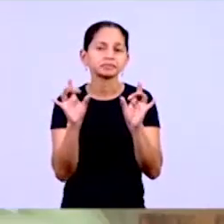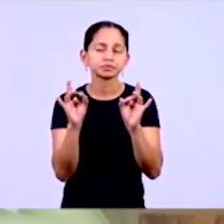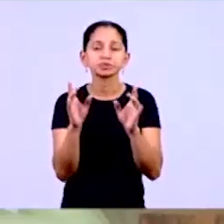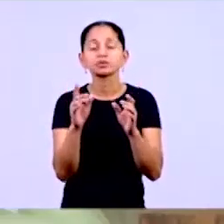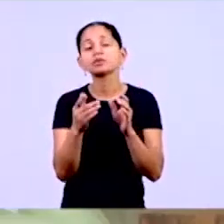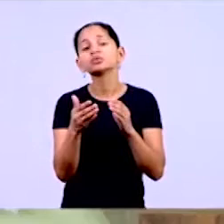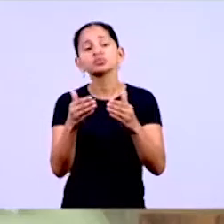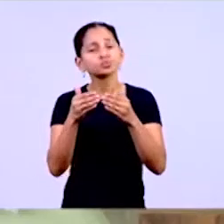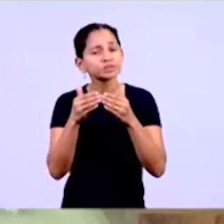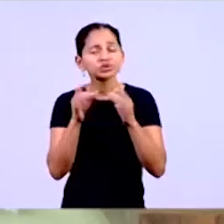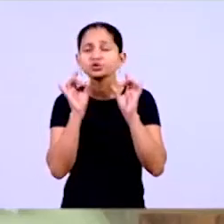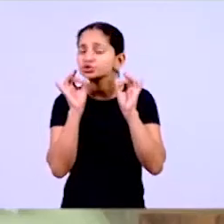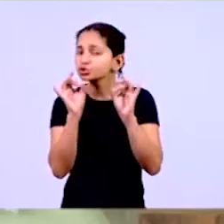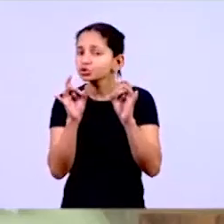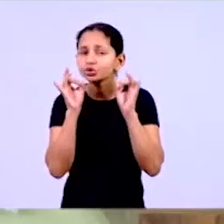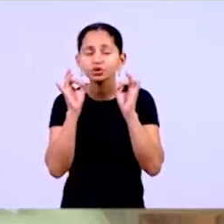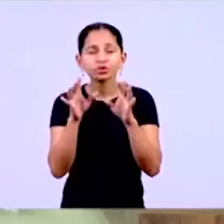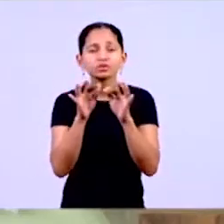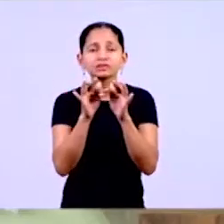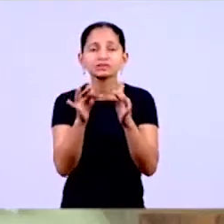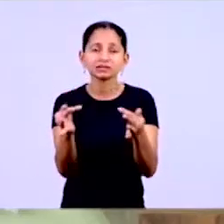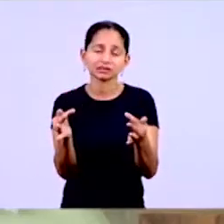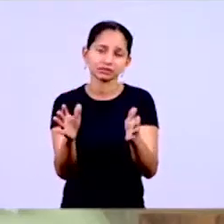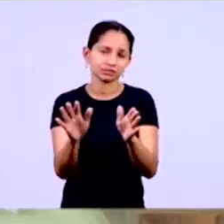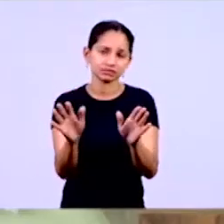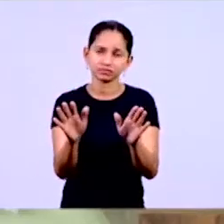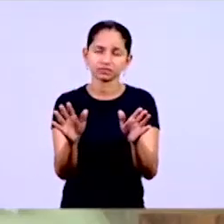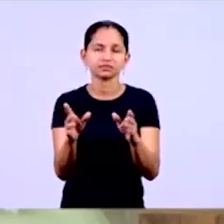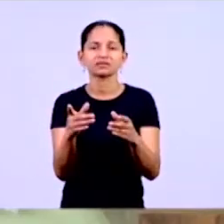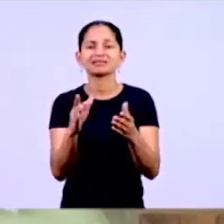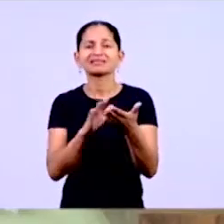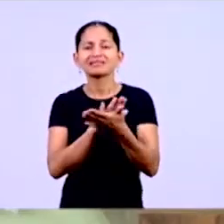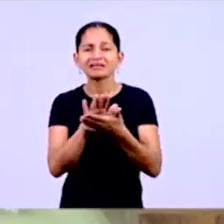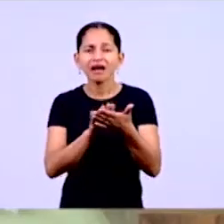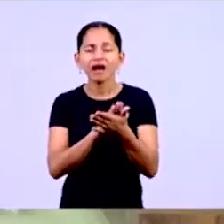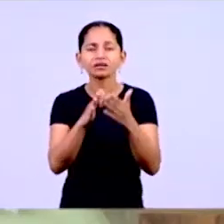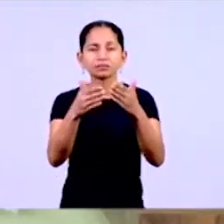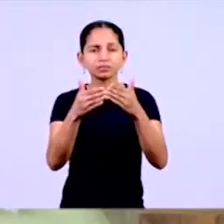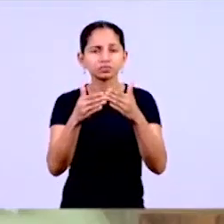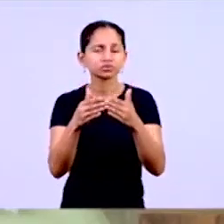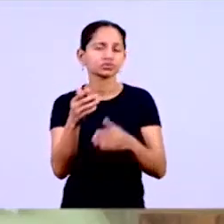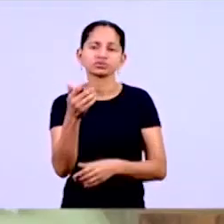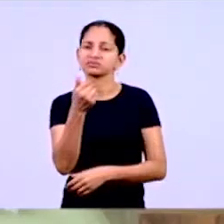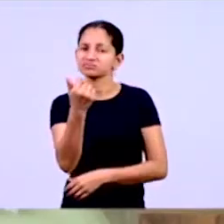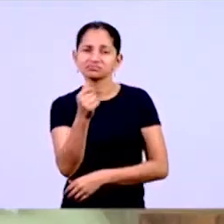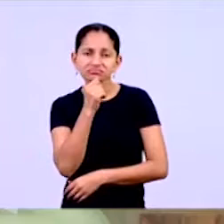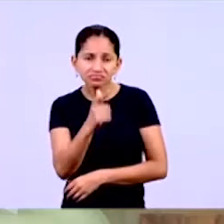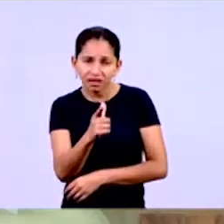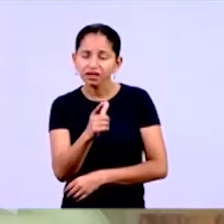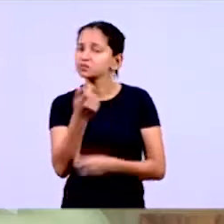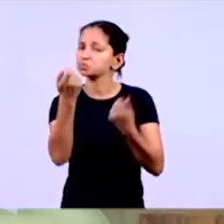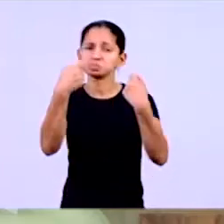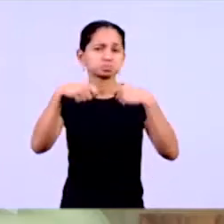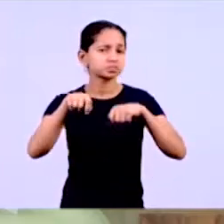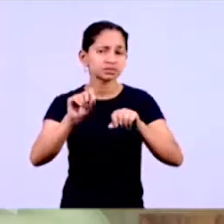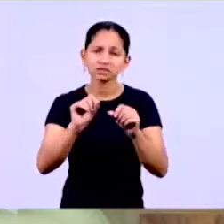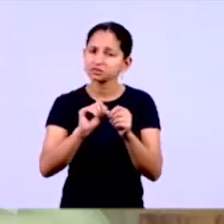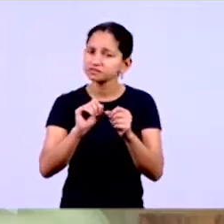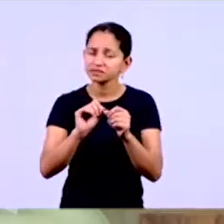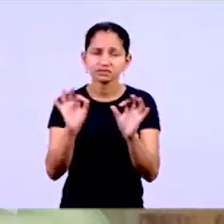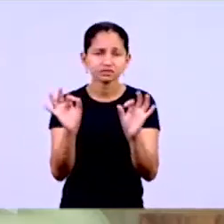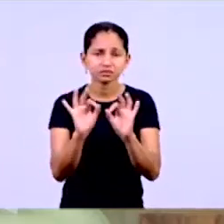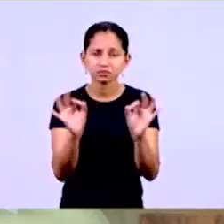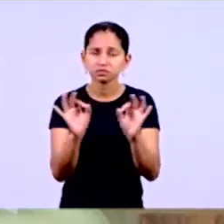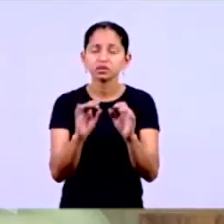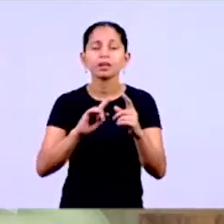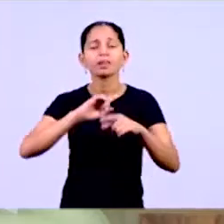estamos solicitando, fazer a configuração das margens. Nada que não está pedido naqueles itens, vocês não precisam fazer, porque